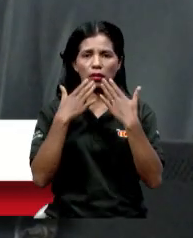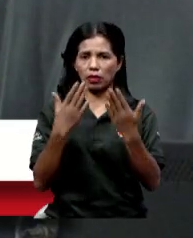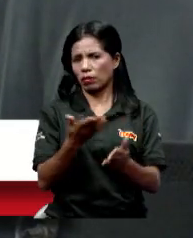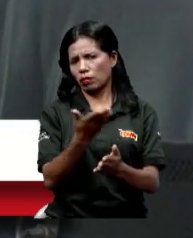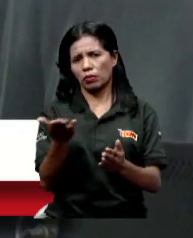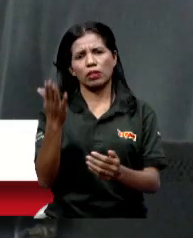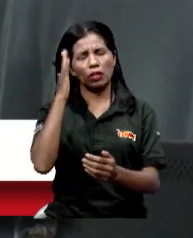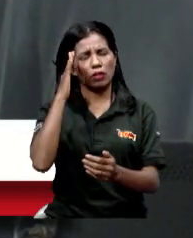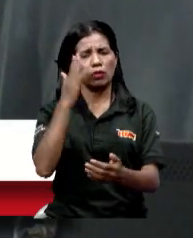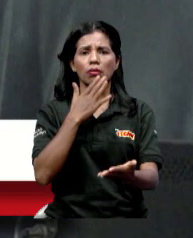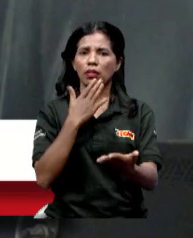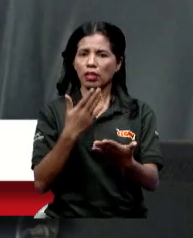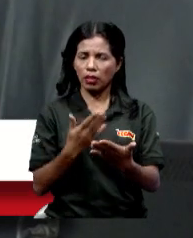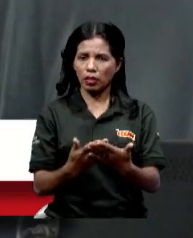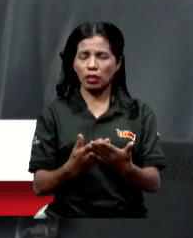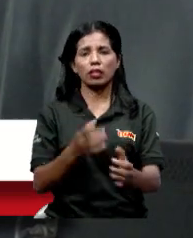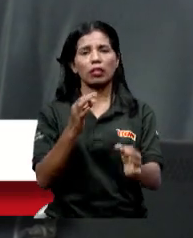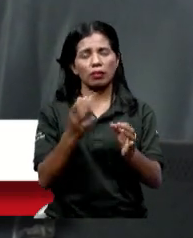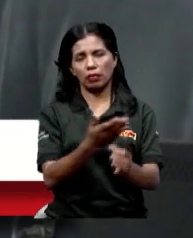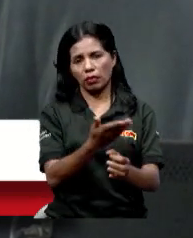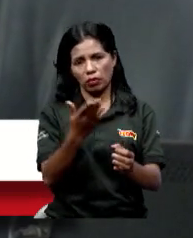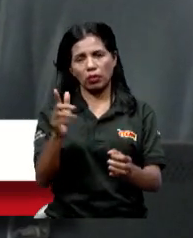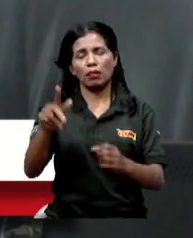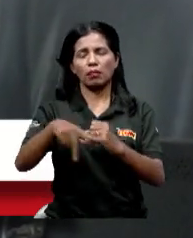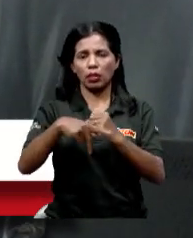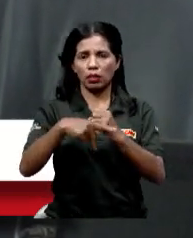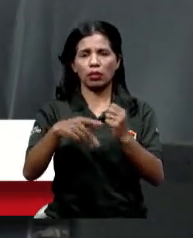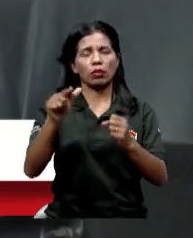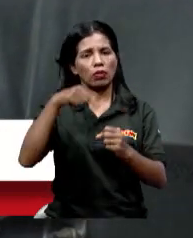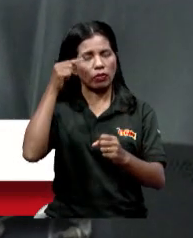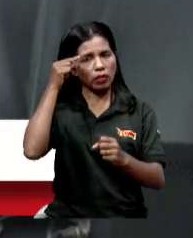hanoi em críticos mas ba bancada governo nebe maka.